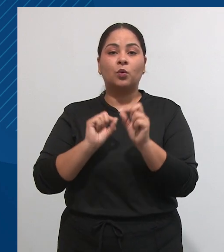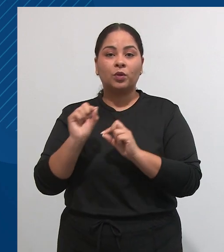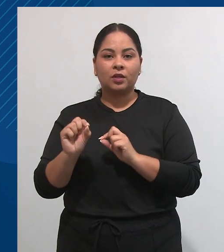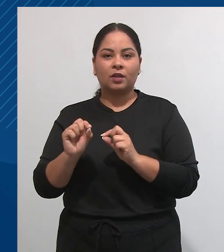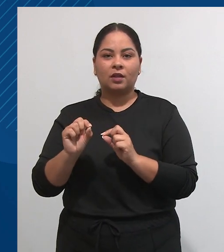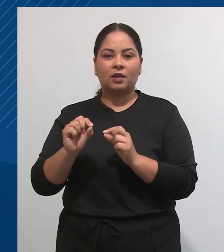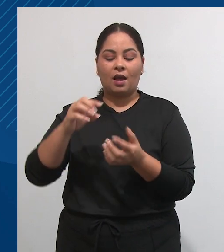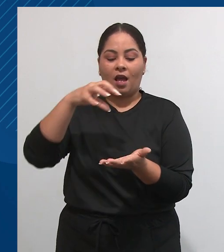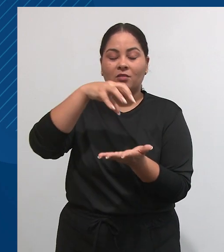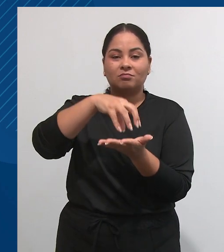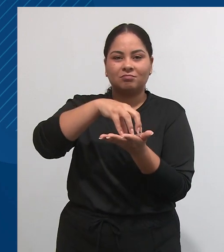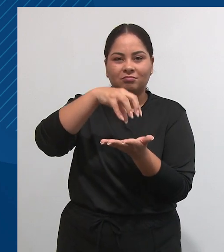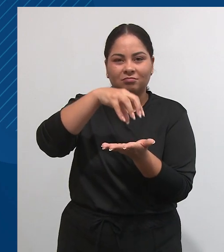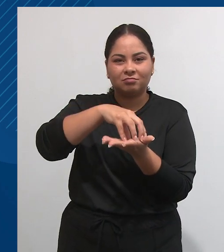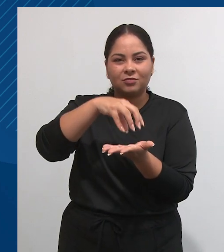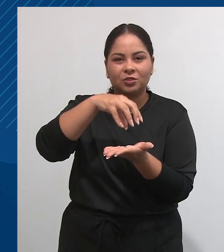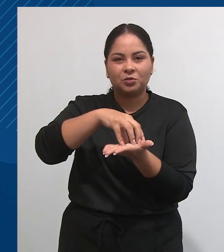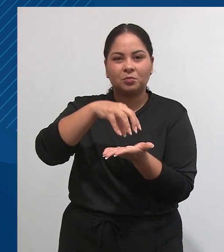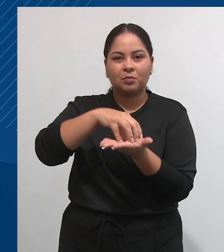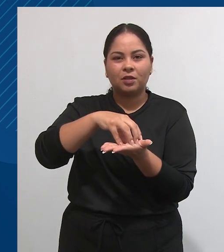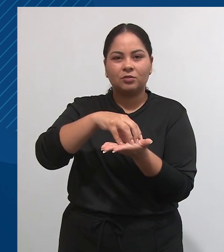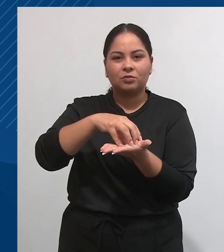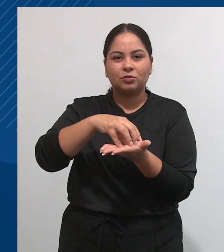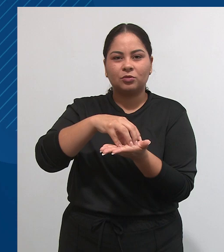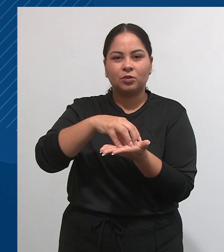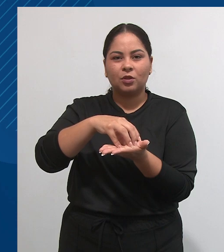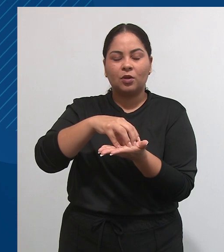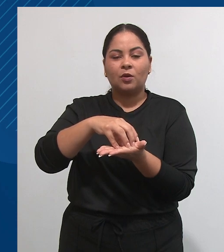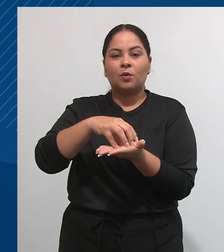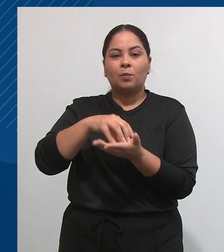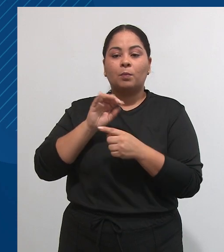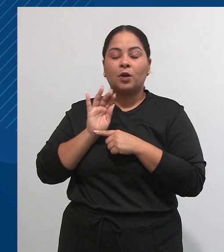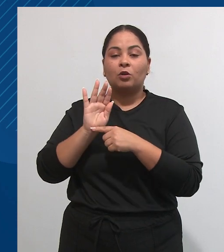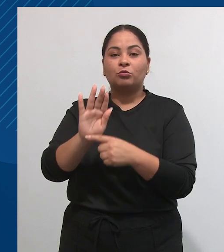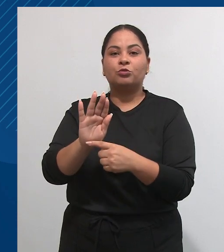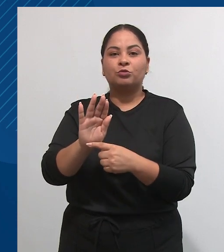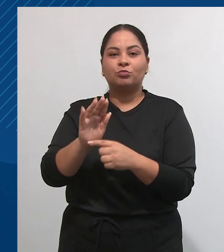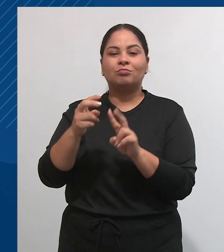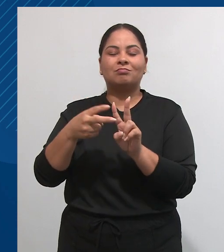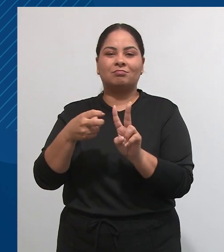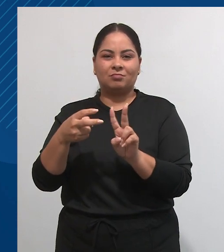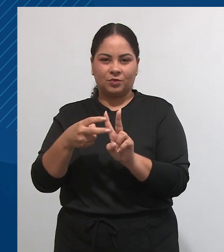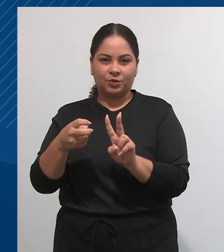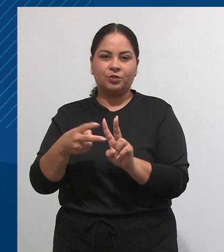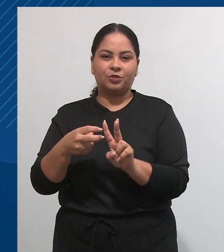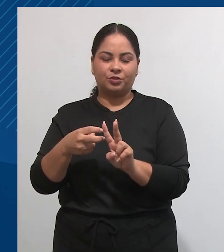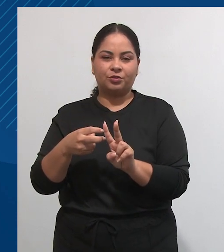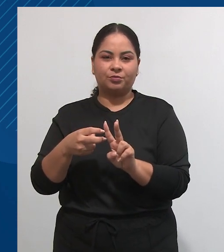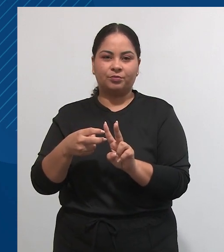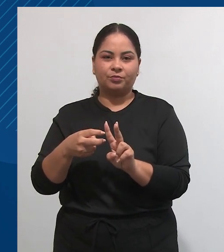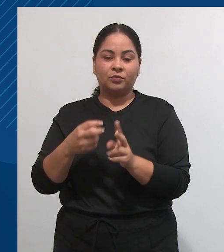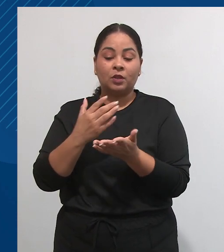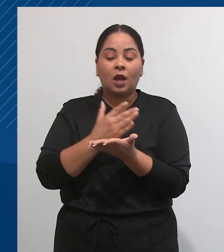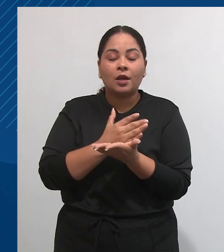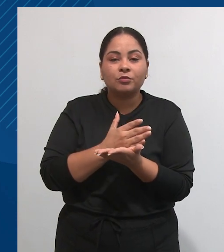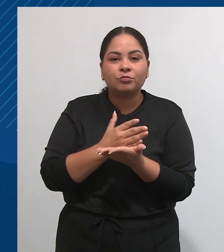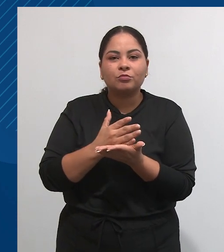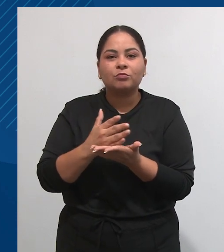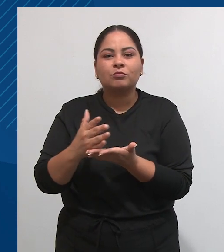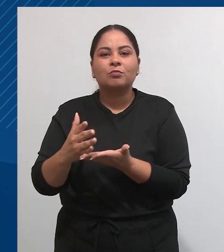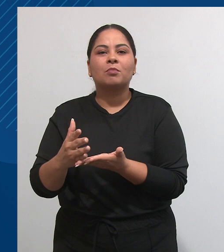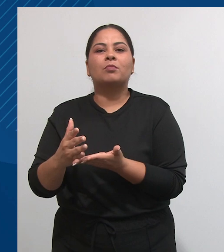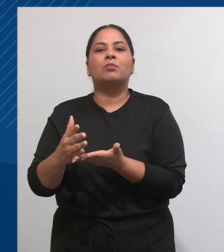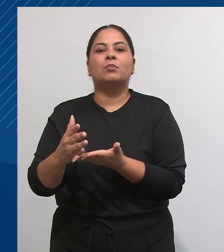criam postos do SPI, onde eles juntam várias etnias. E é aí que a gente chega na questão da